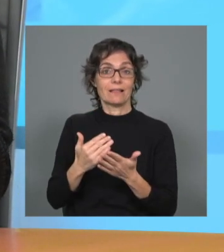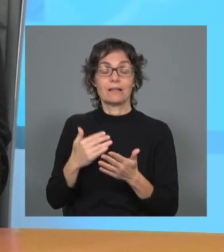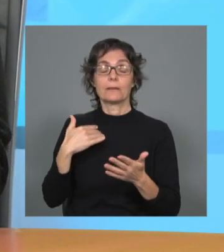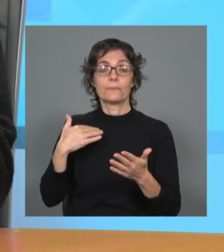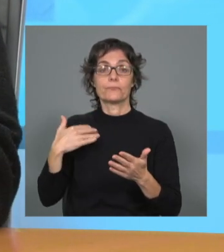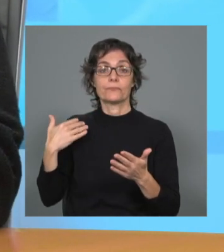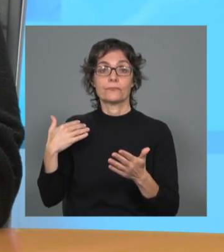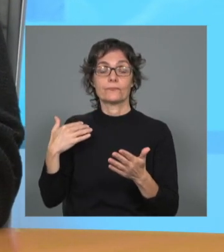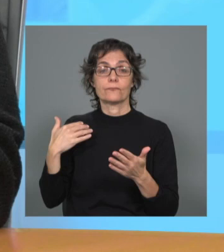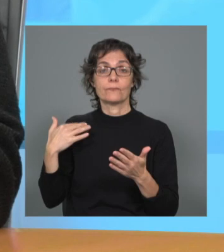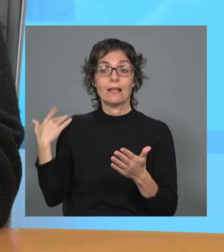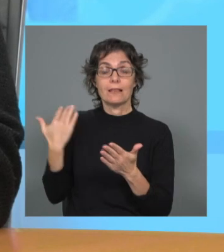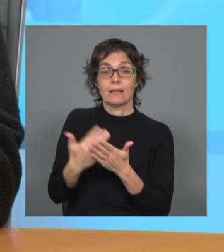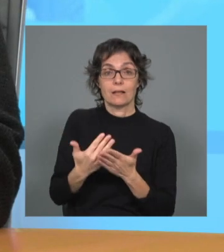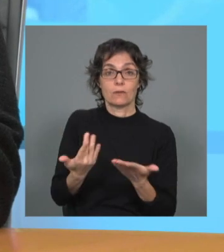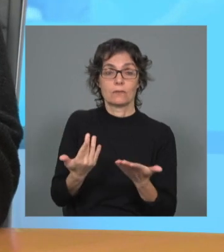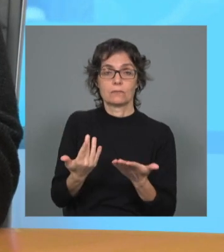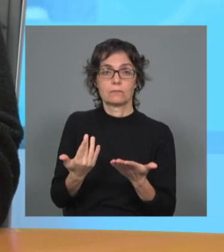Inicialmente a Caritas